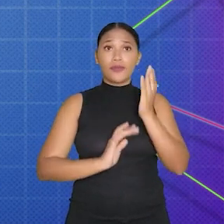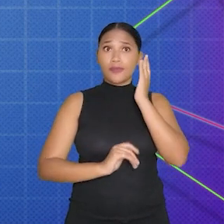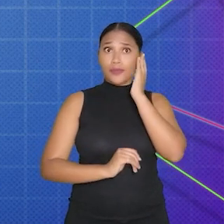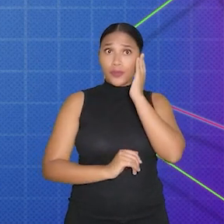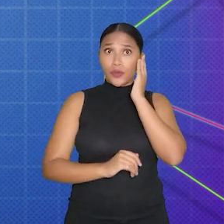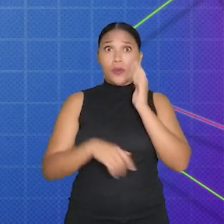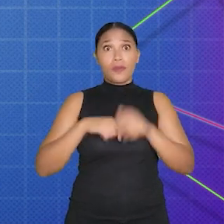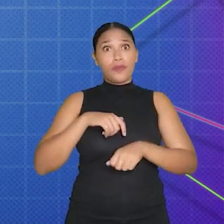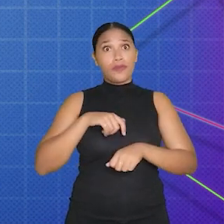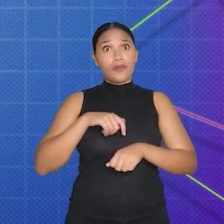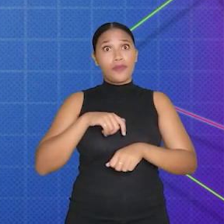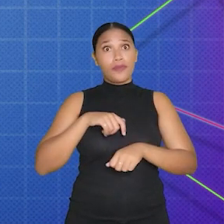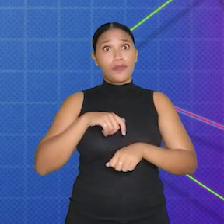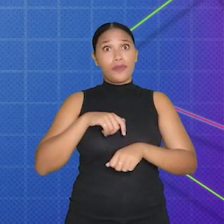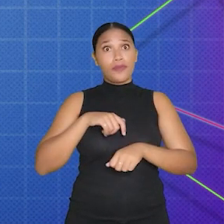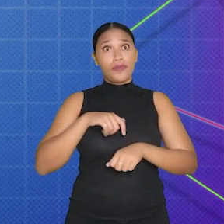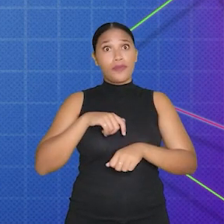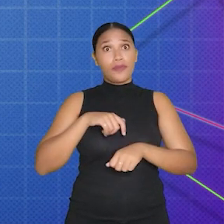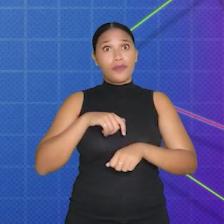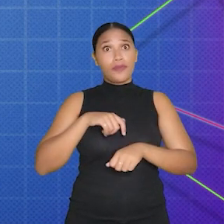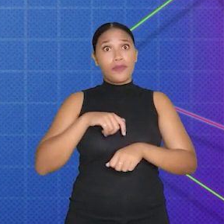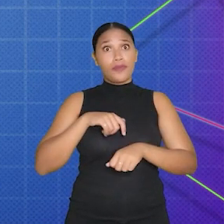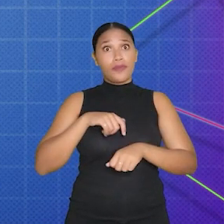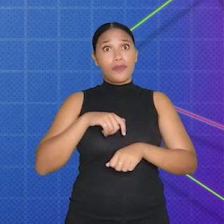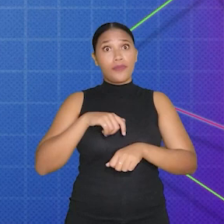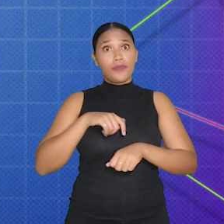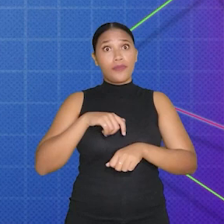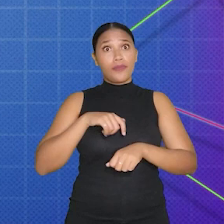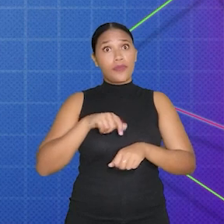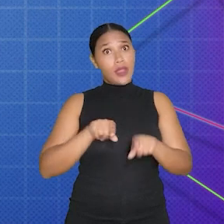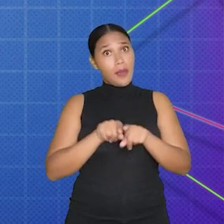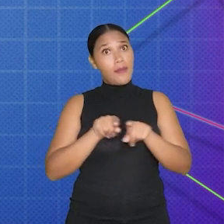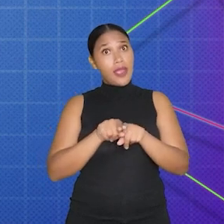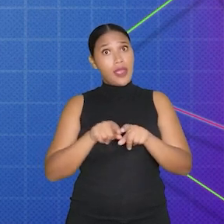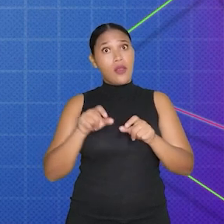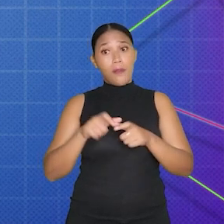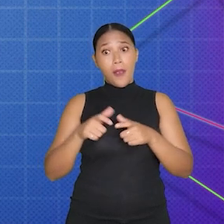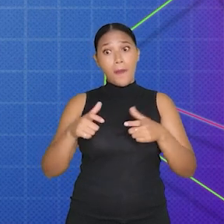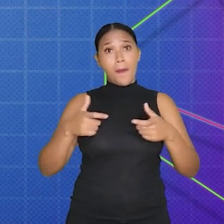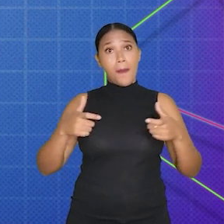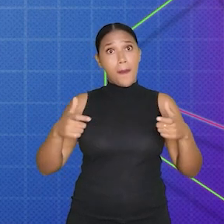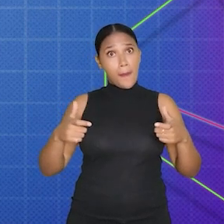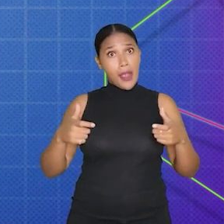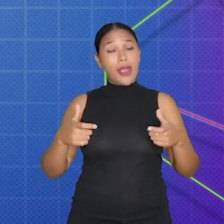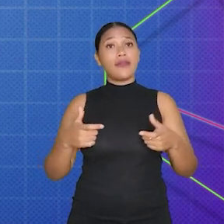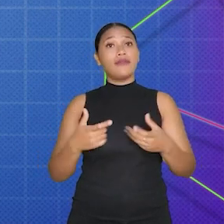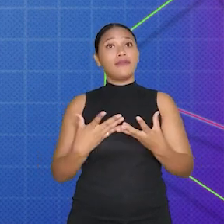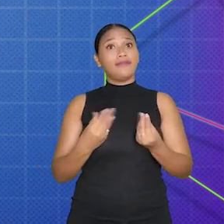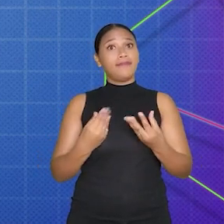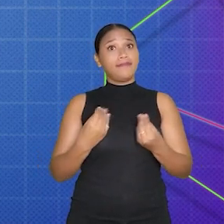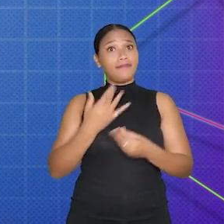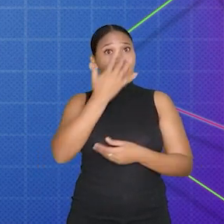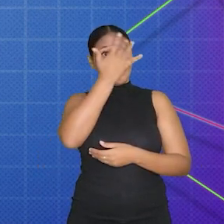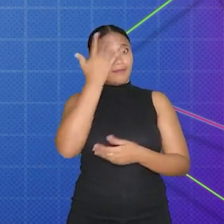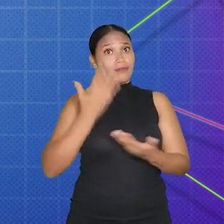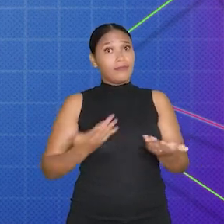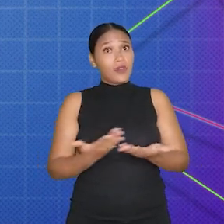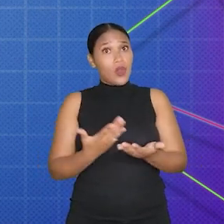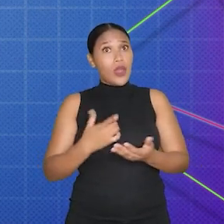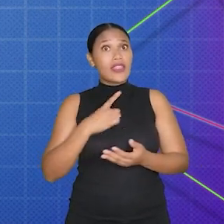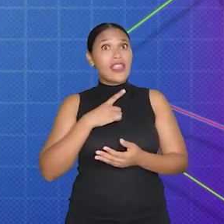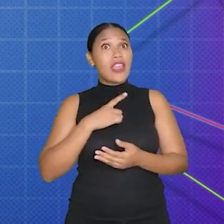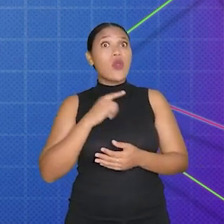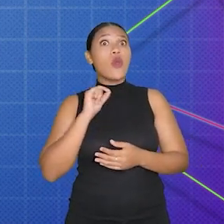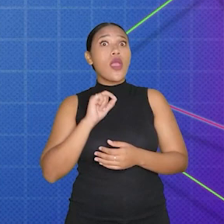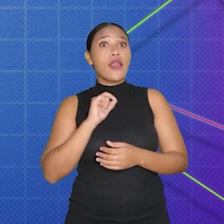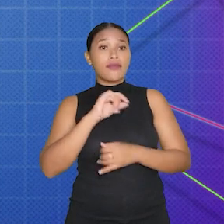de dispositivos móveis, Efeito sonoro referente ao que a professora está citando. com o aumento da popularidade dos smartphones e tablets, muitas